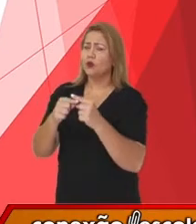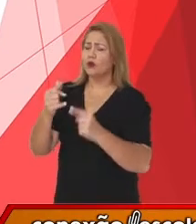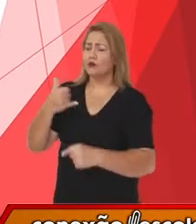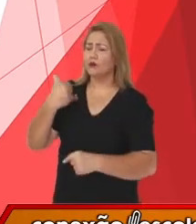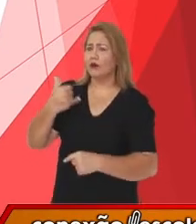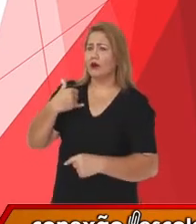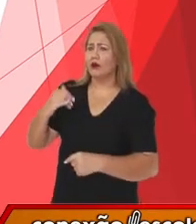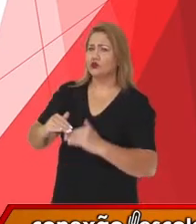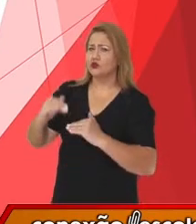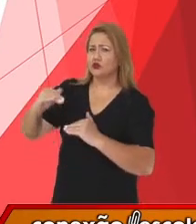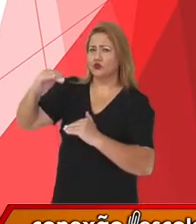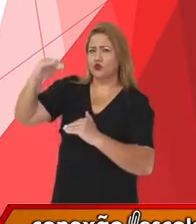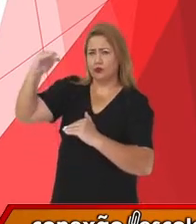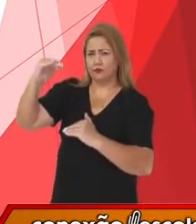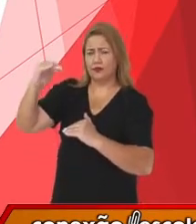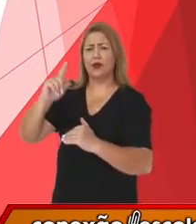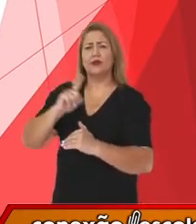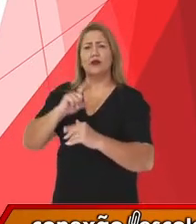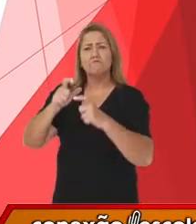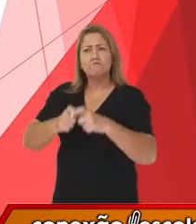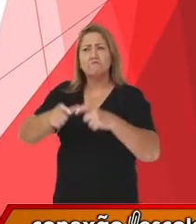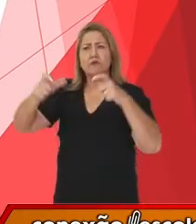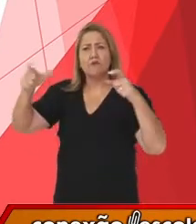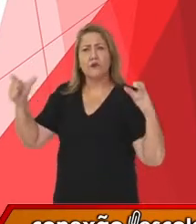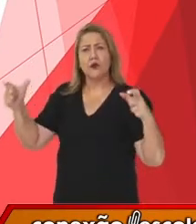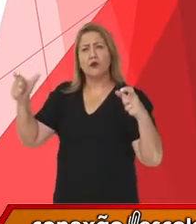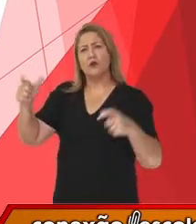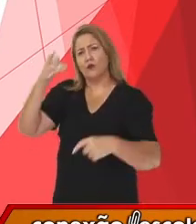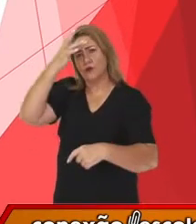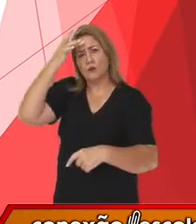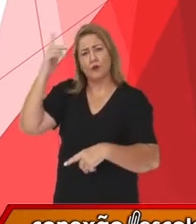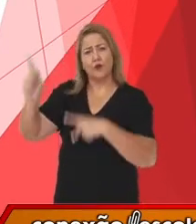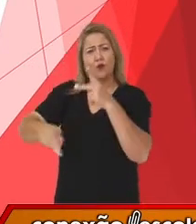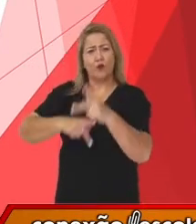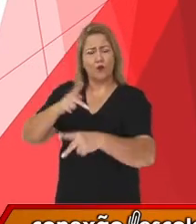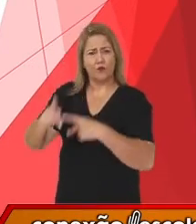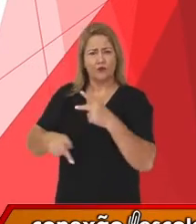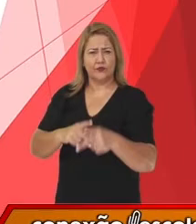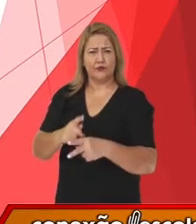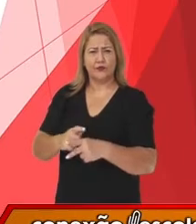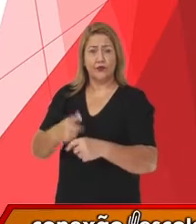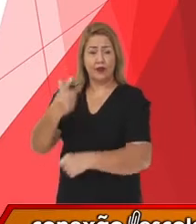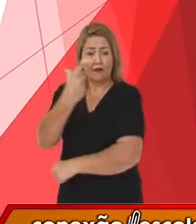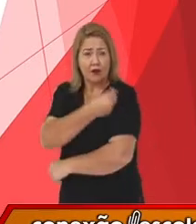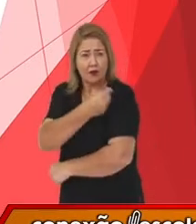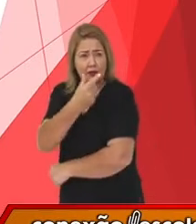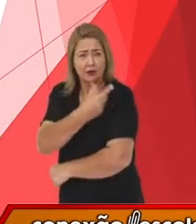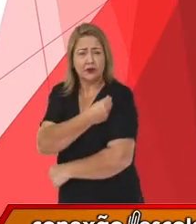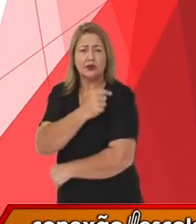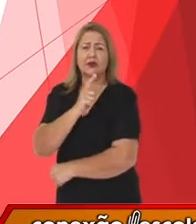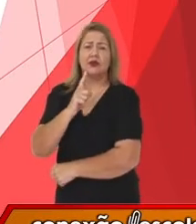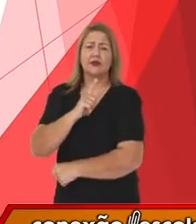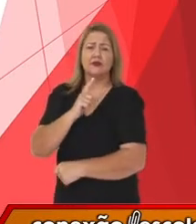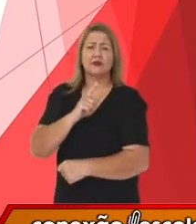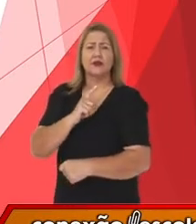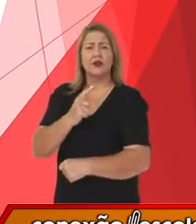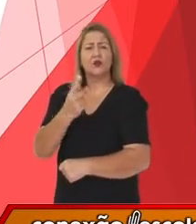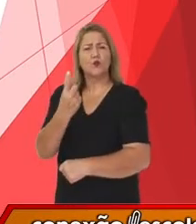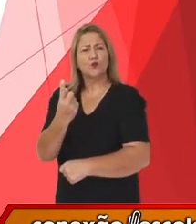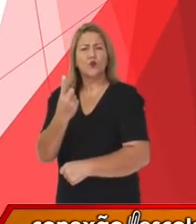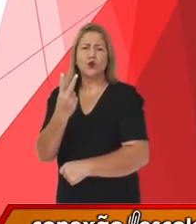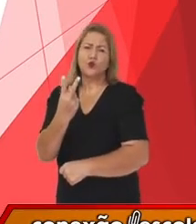idade, para que grande parte da população seja contemplada. Essa vacinação, ela envolve 1 ou 2